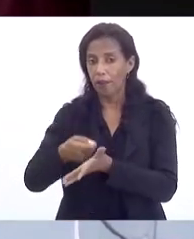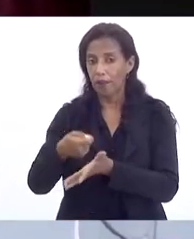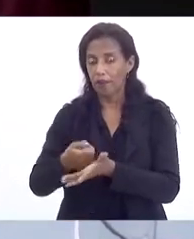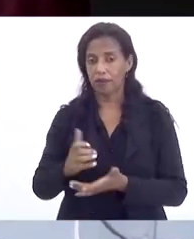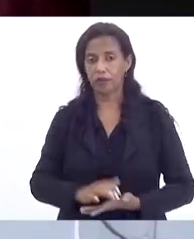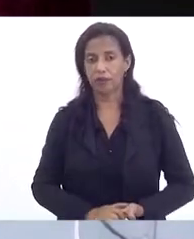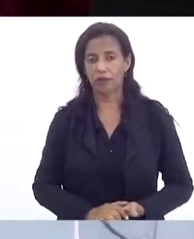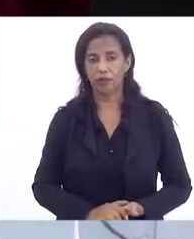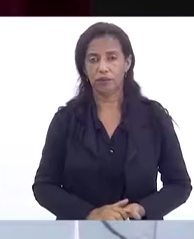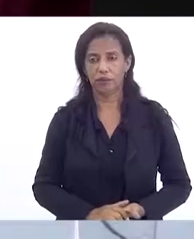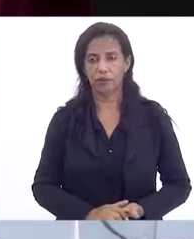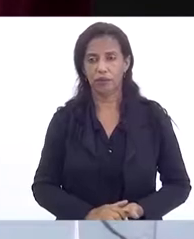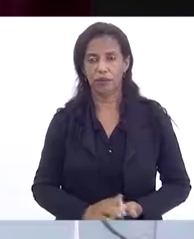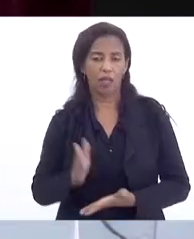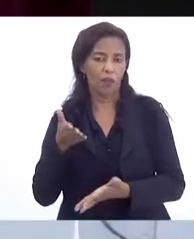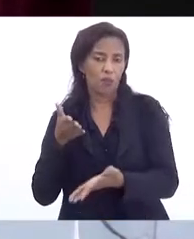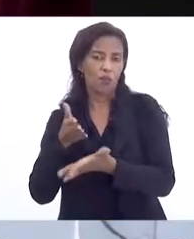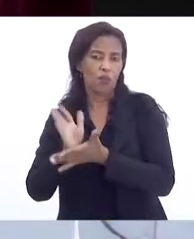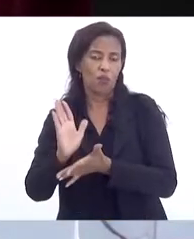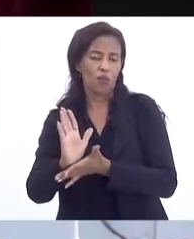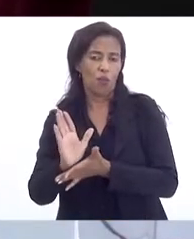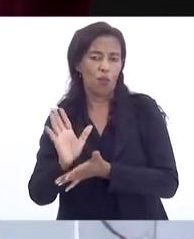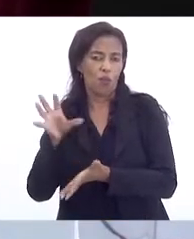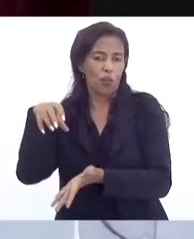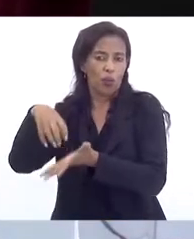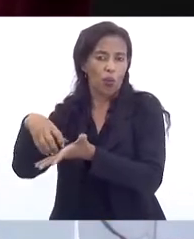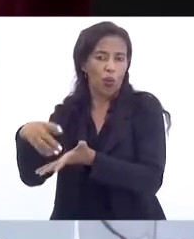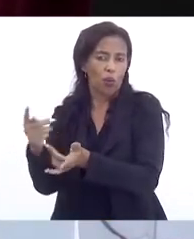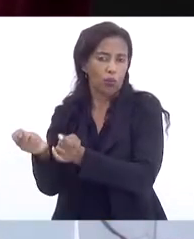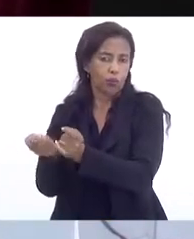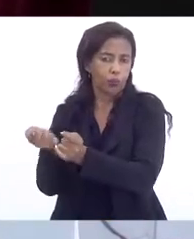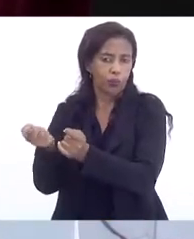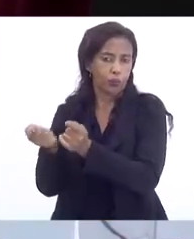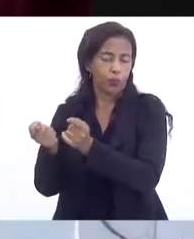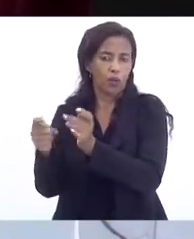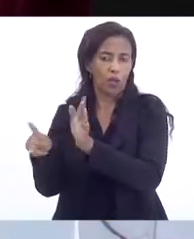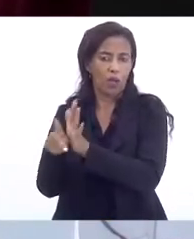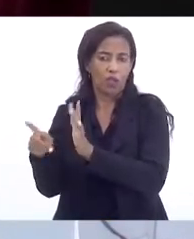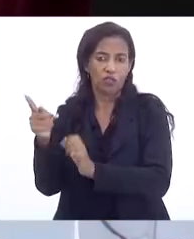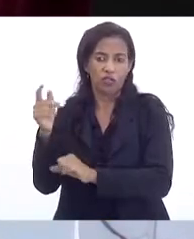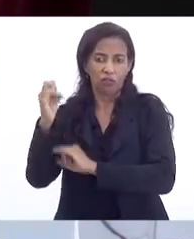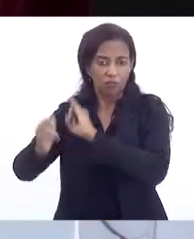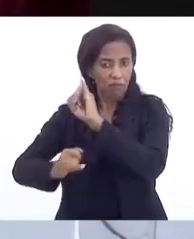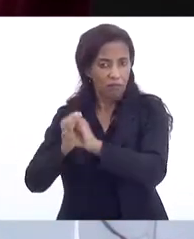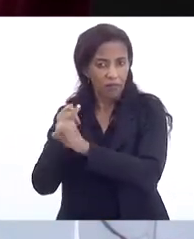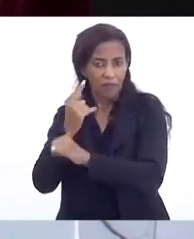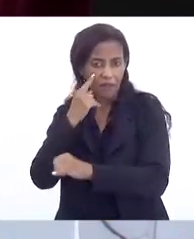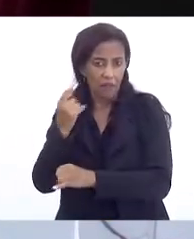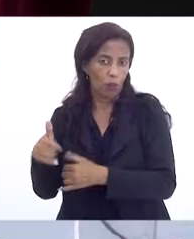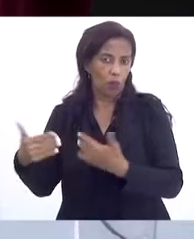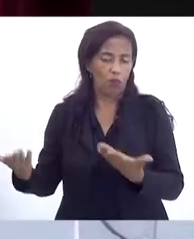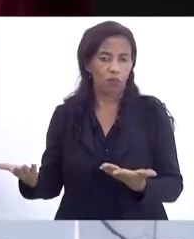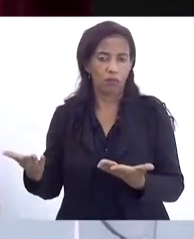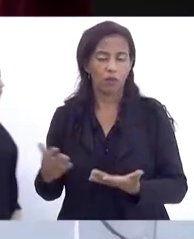obrigatórias e aprovadas pelo órgão regulador, que a gente procura na internet e vê qual é.